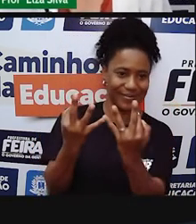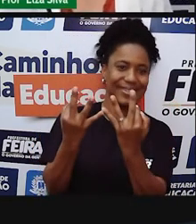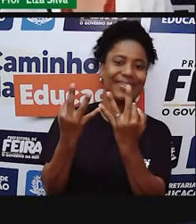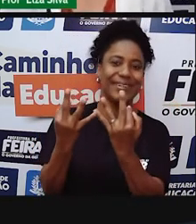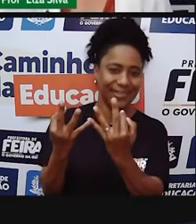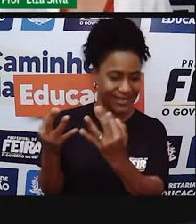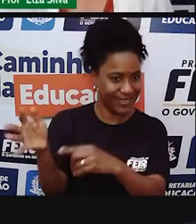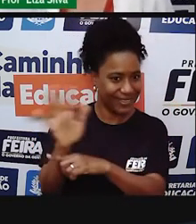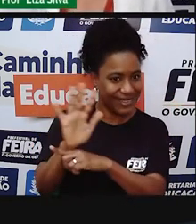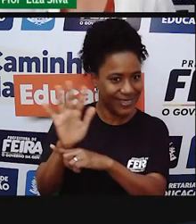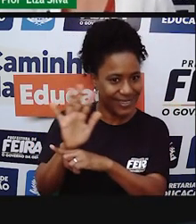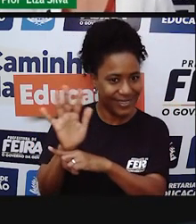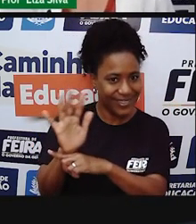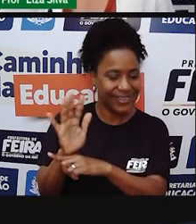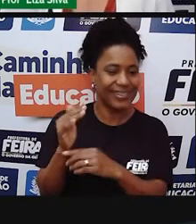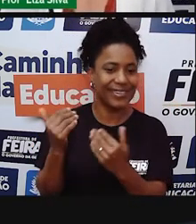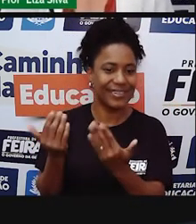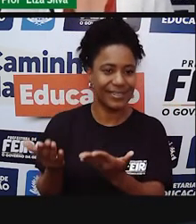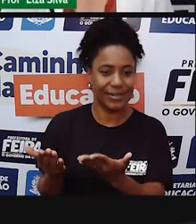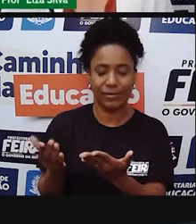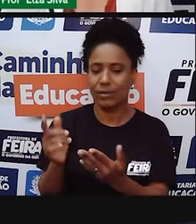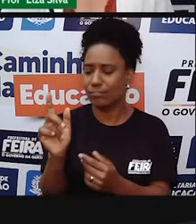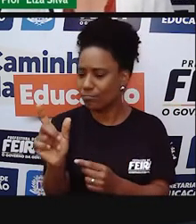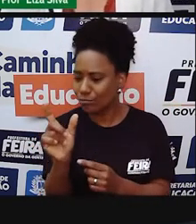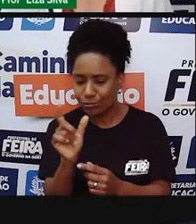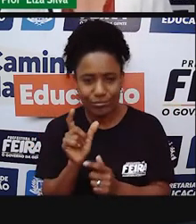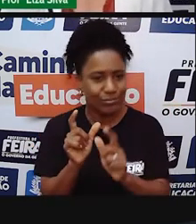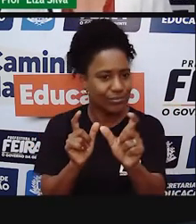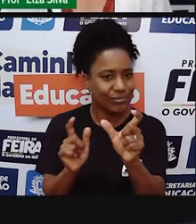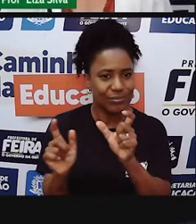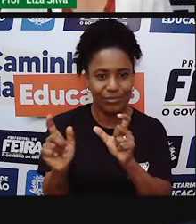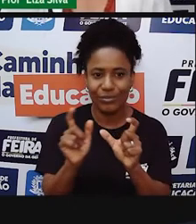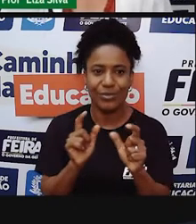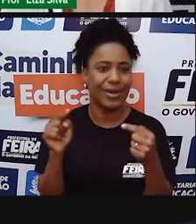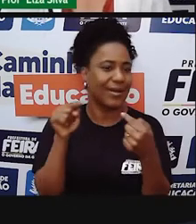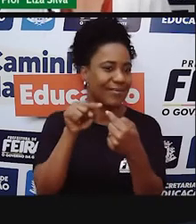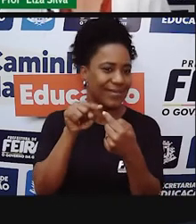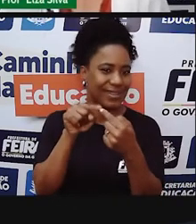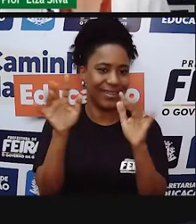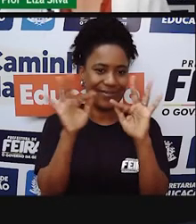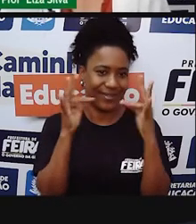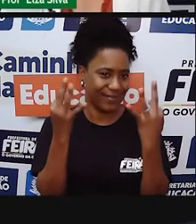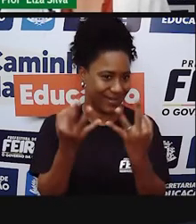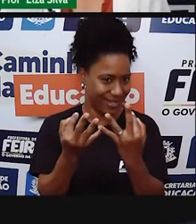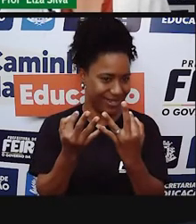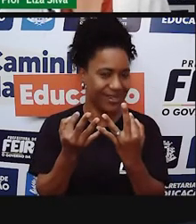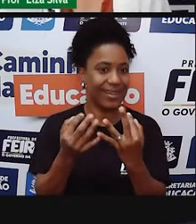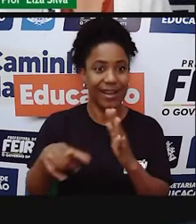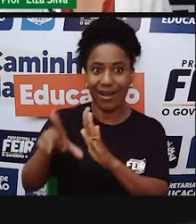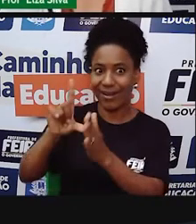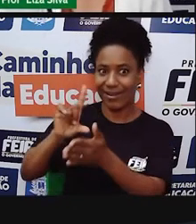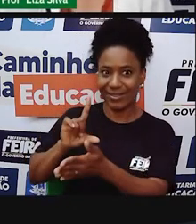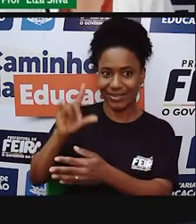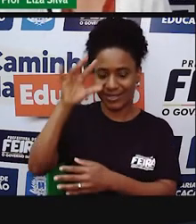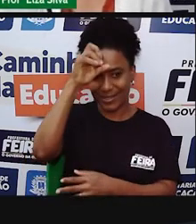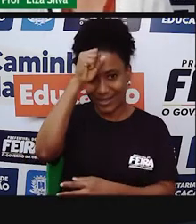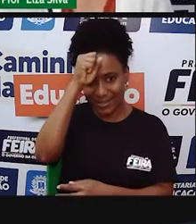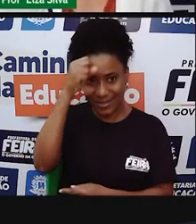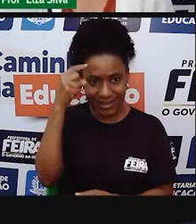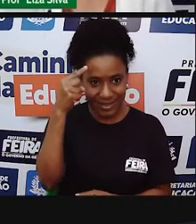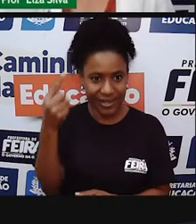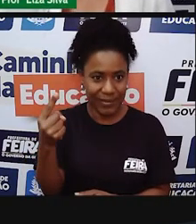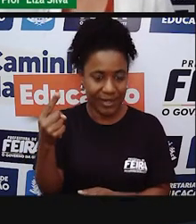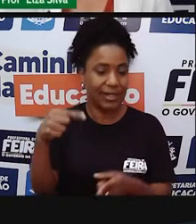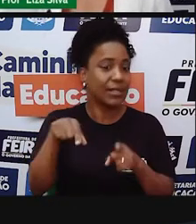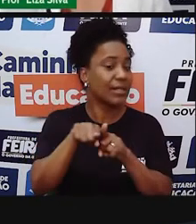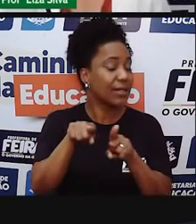então, retomar algumas palavras relacionadas à família que nós aprendemos na aula anterior e, é claro, ampliar um